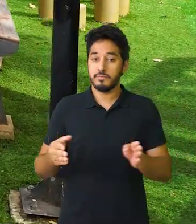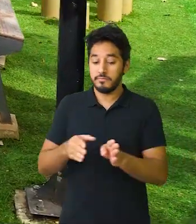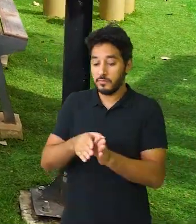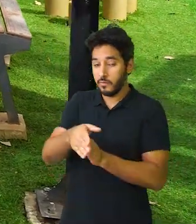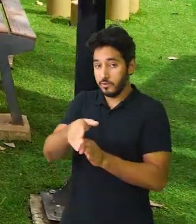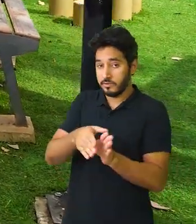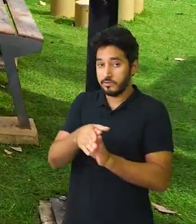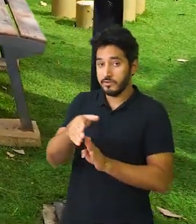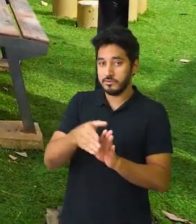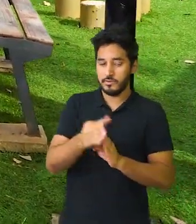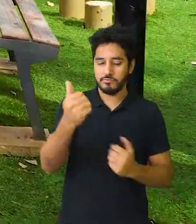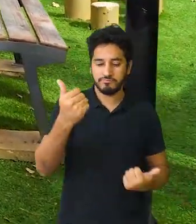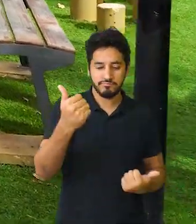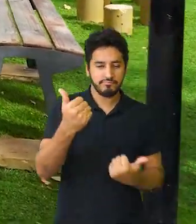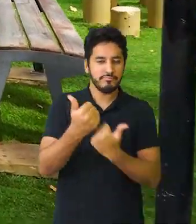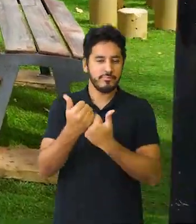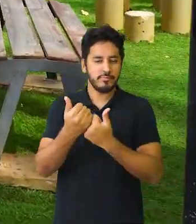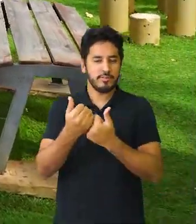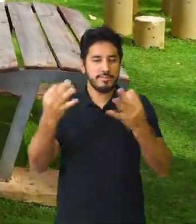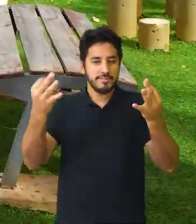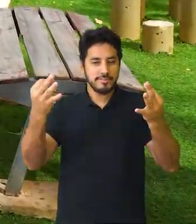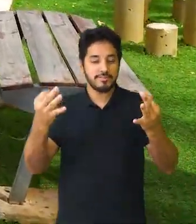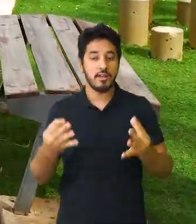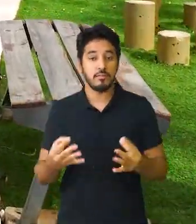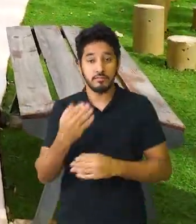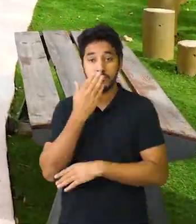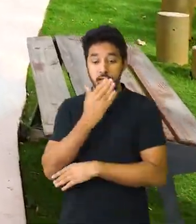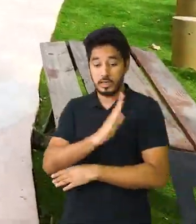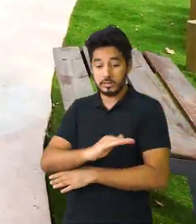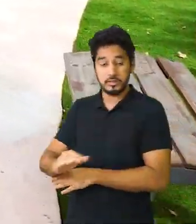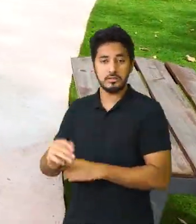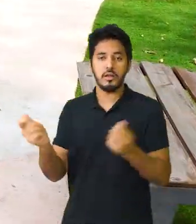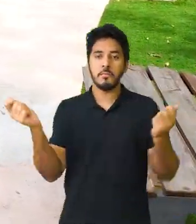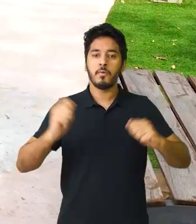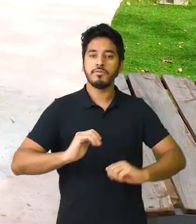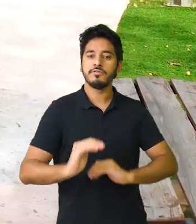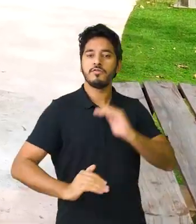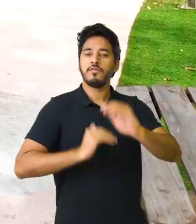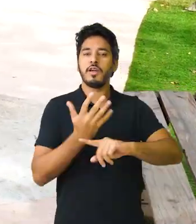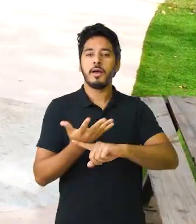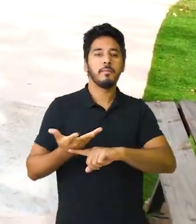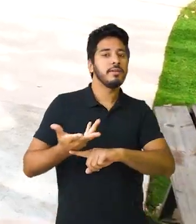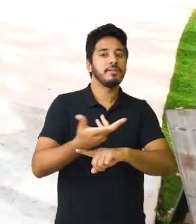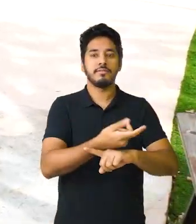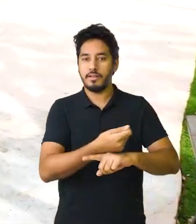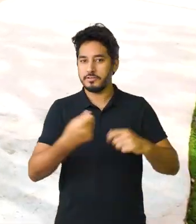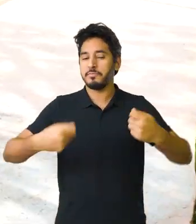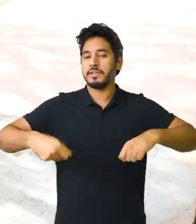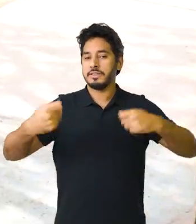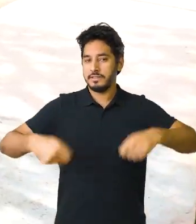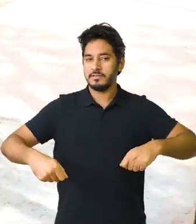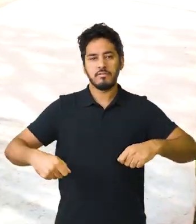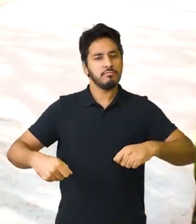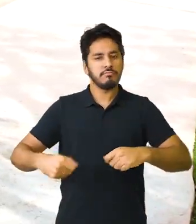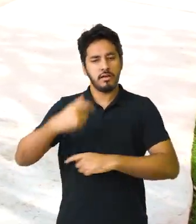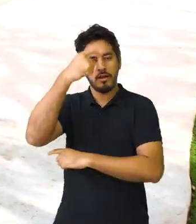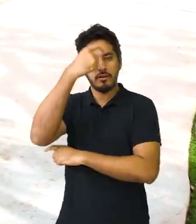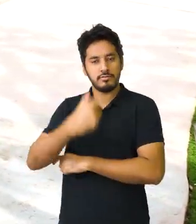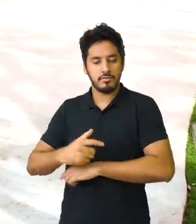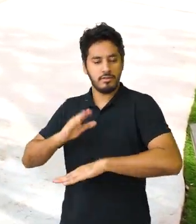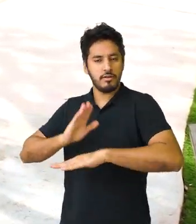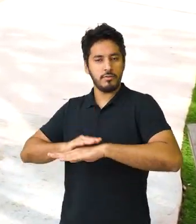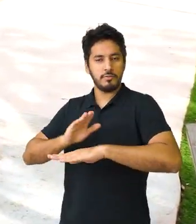Com a orientação e apoio adequados, as crianças podem desenvolver habilidades necessárias para se